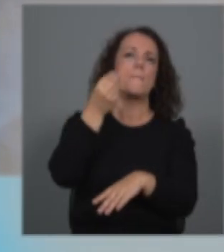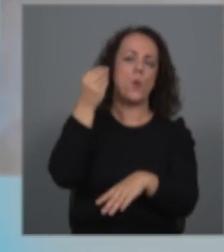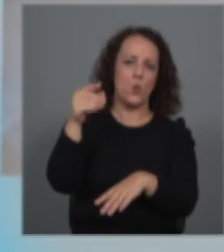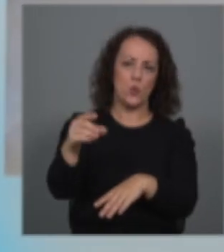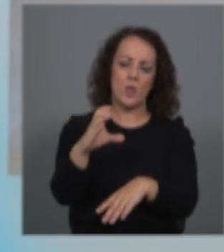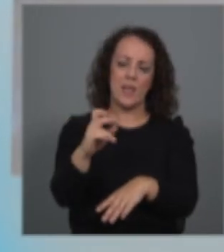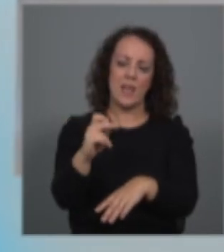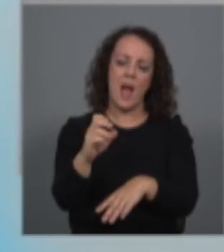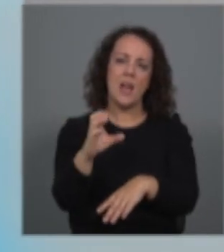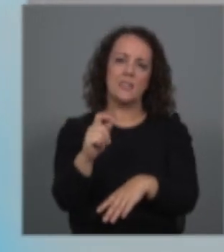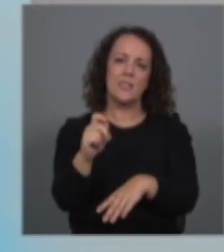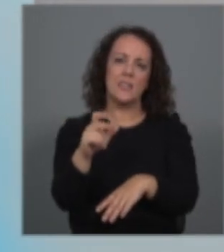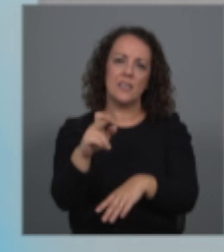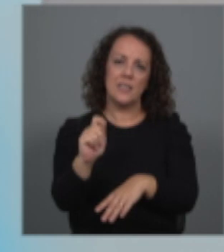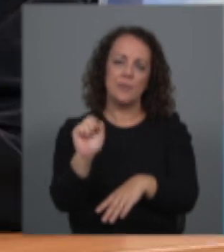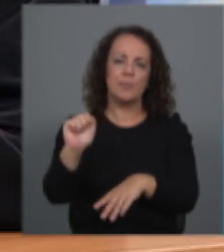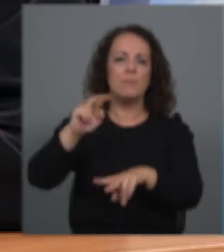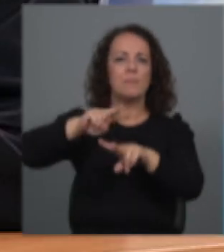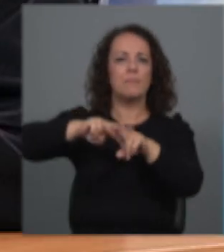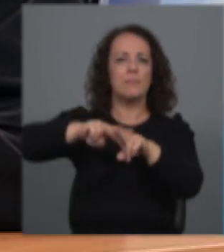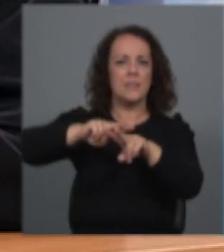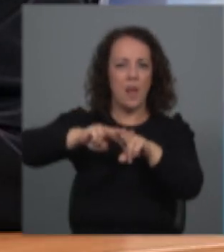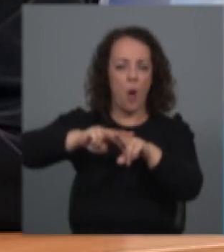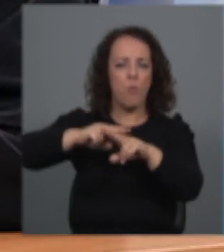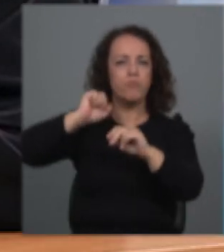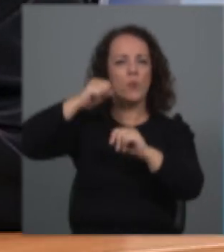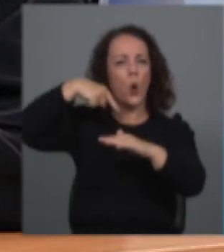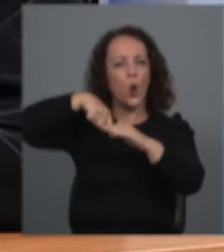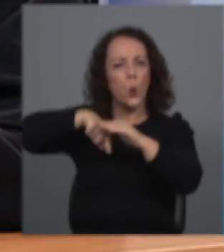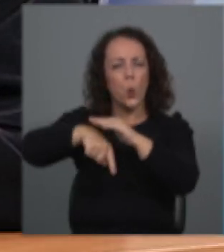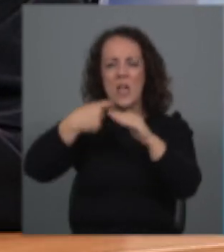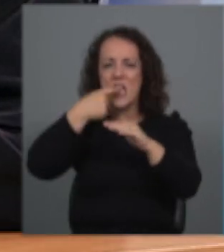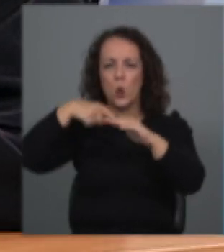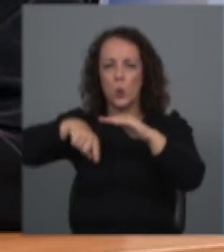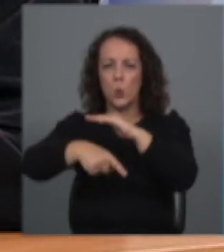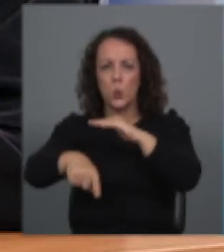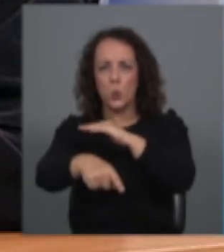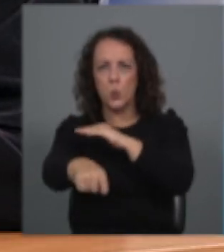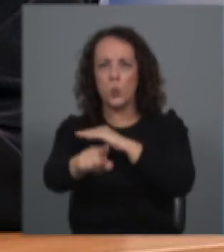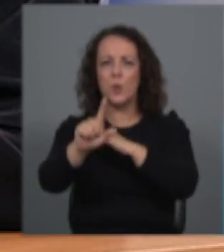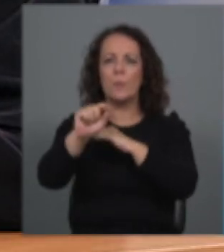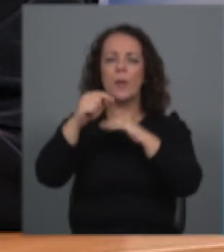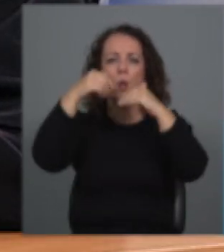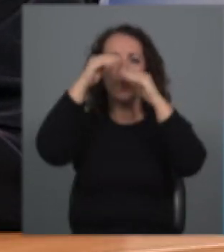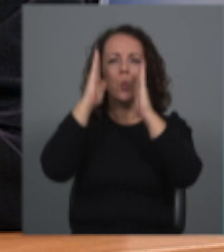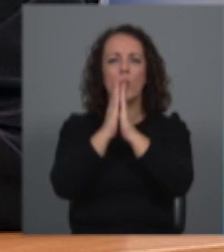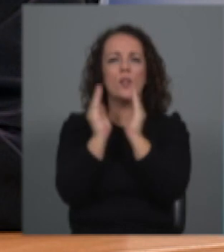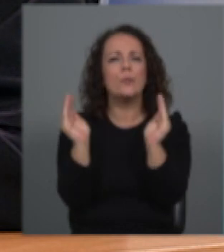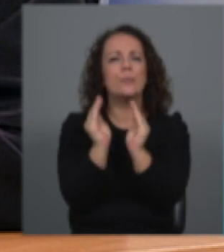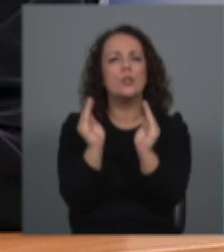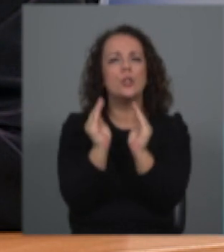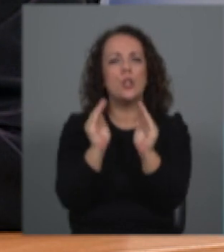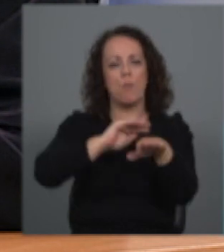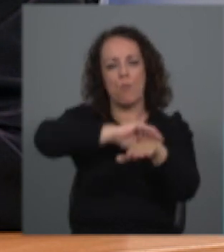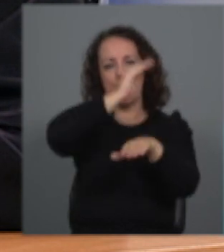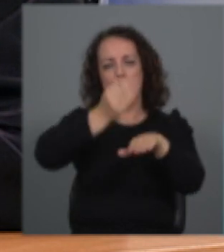que significa as prisões, que eram grutas, e um pequeno eremitério, um pequeno convento no meio do monte